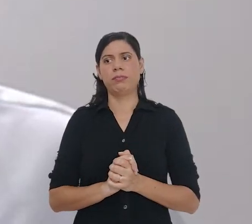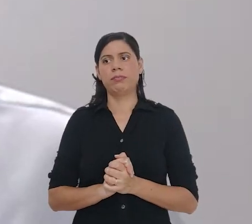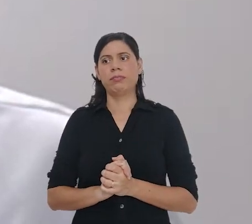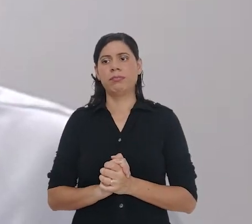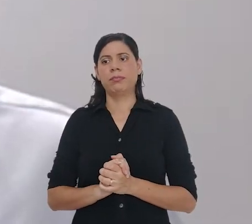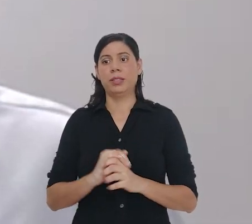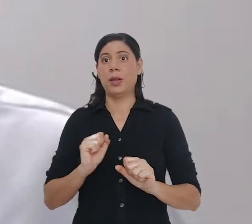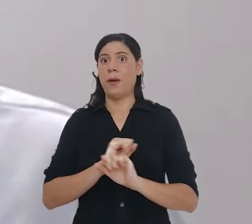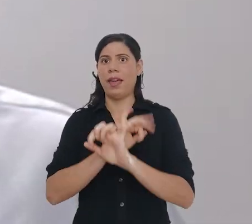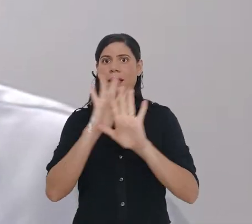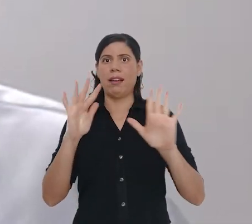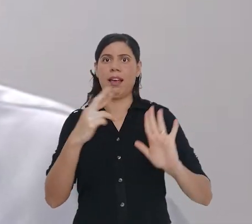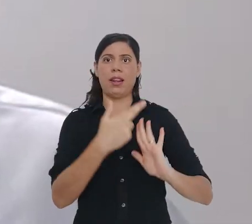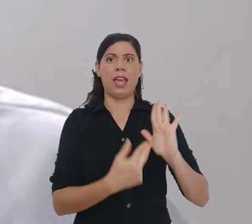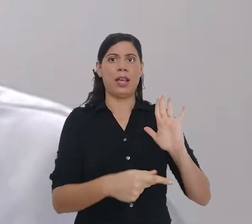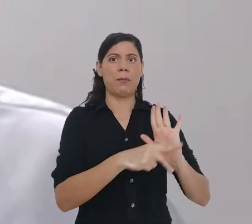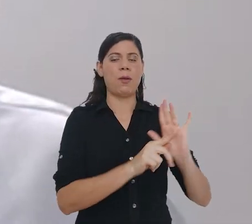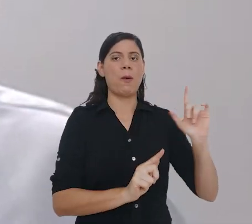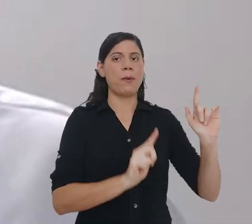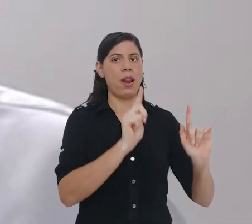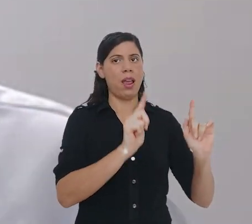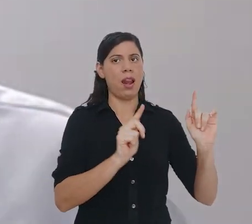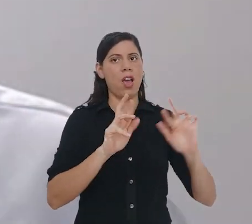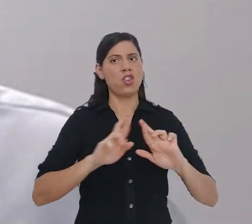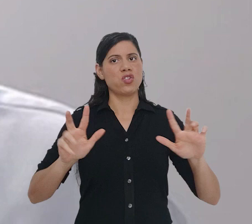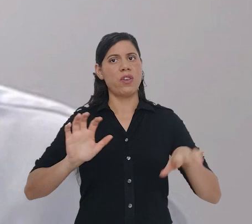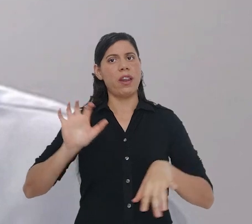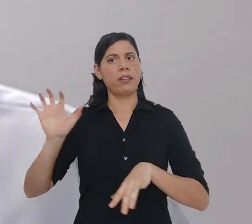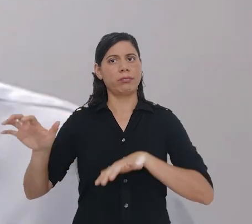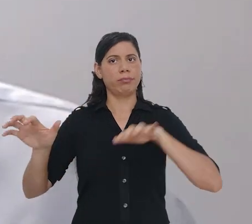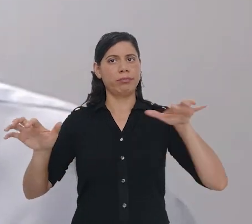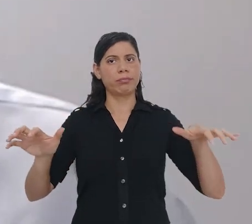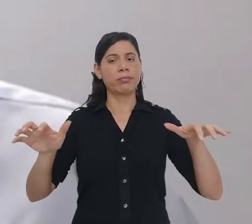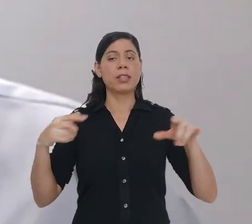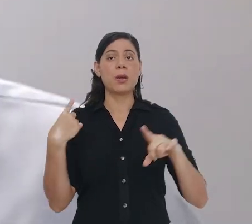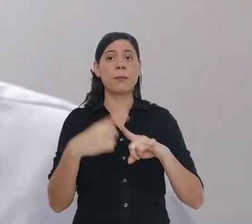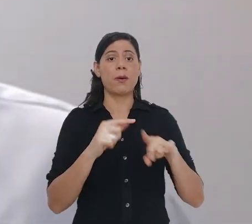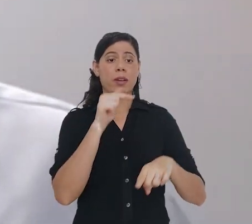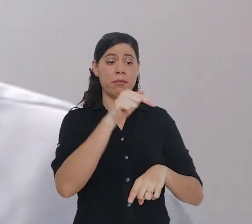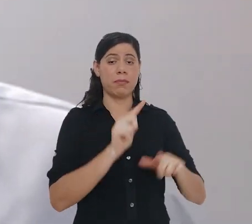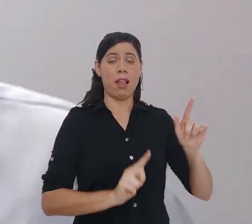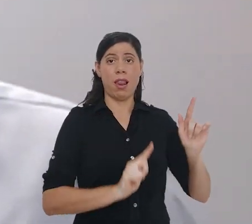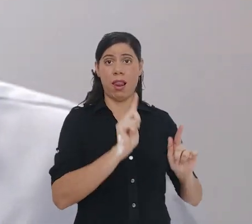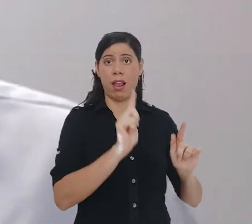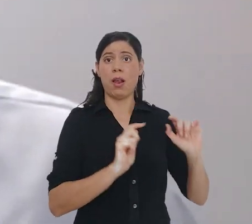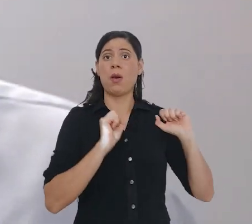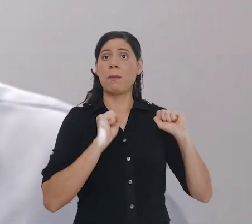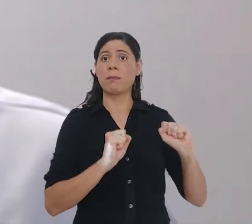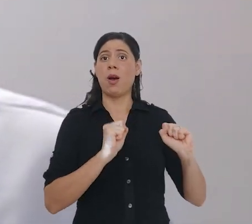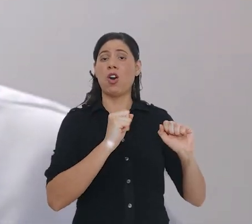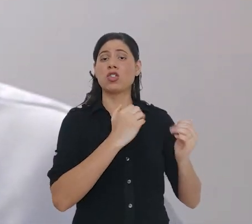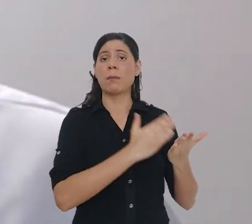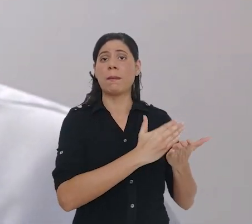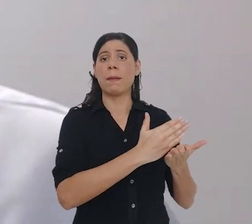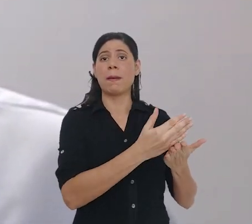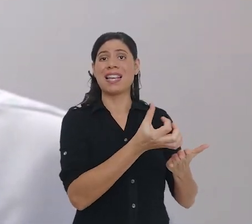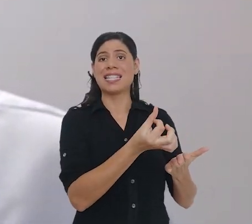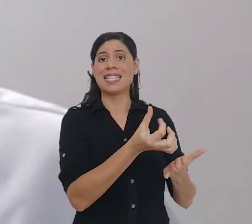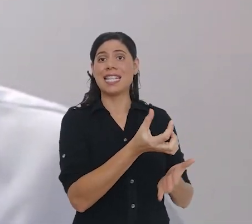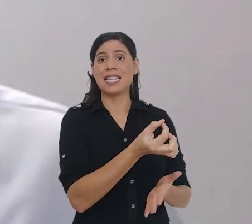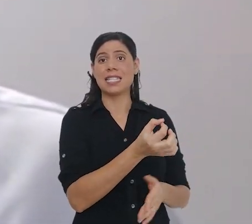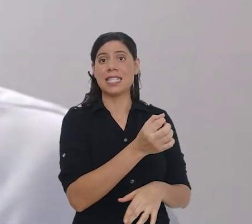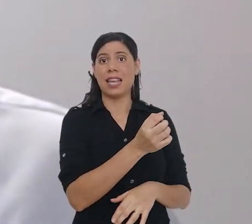as regras de financiamento do leilão são diferentes do sistema financeiro, porque no leilão você pode parcelar em até